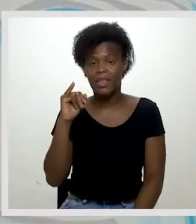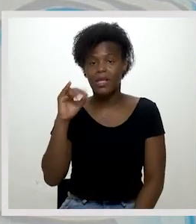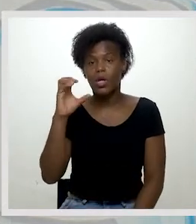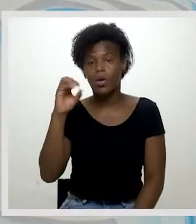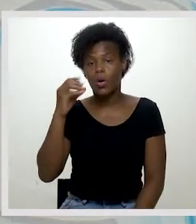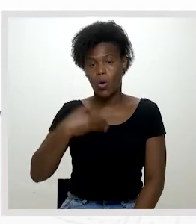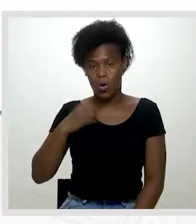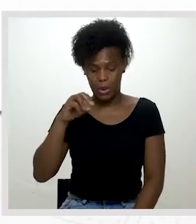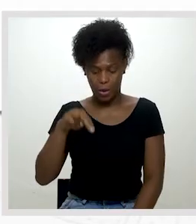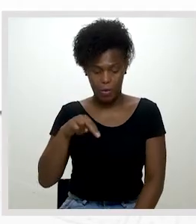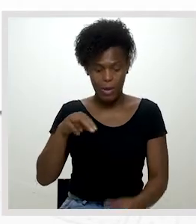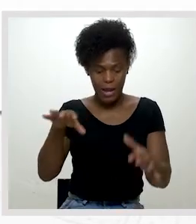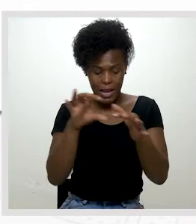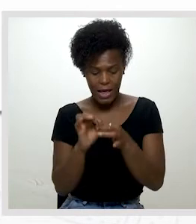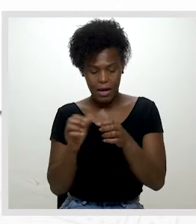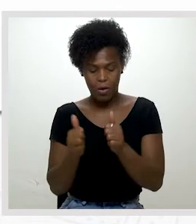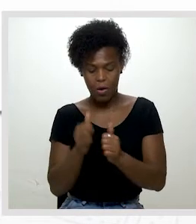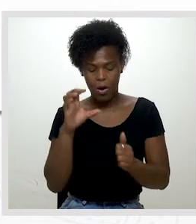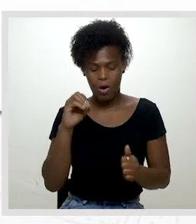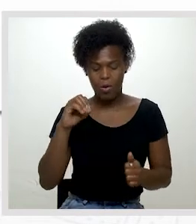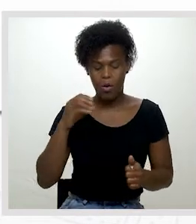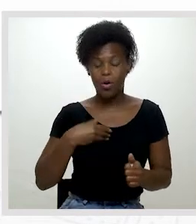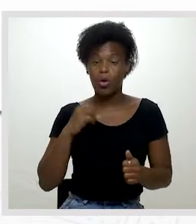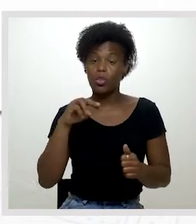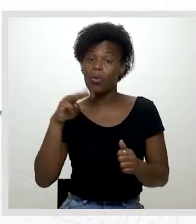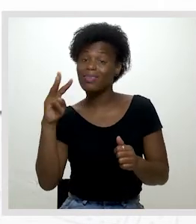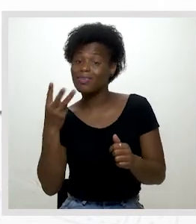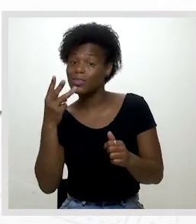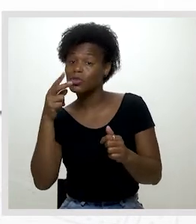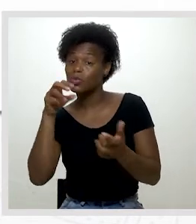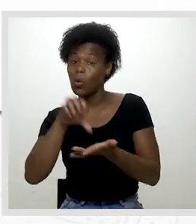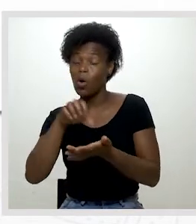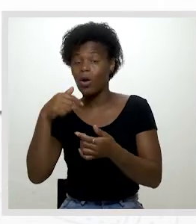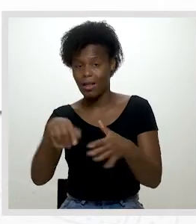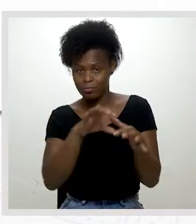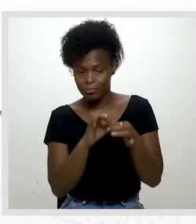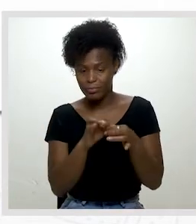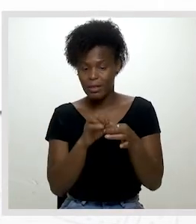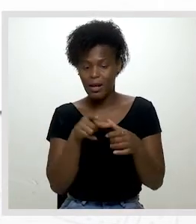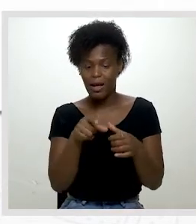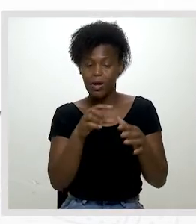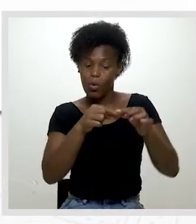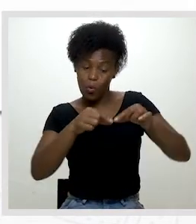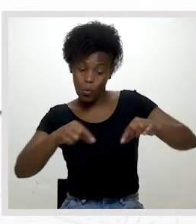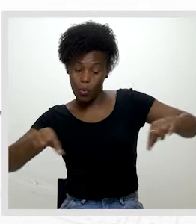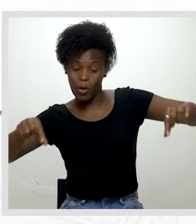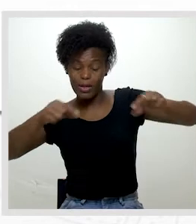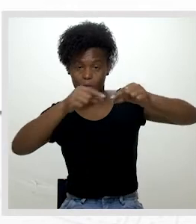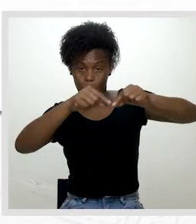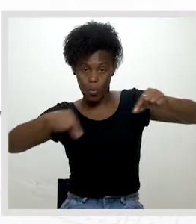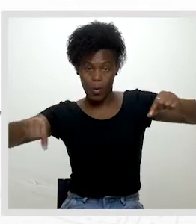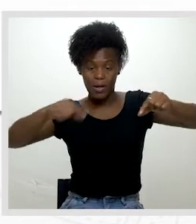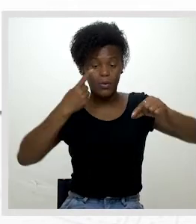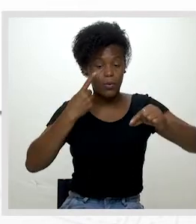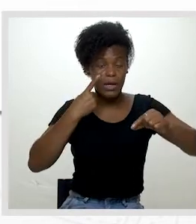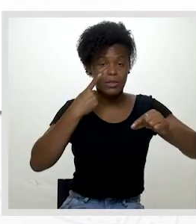o codão que é do RNA mensageiro. No entanto, é através desse codão que ela reconhece,